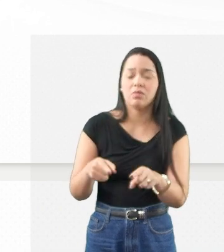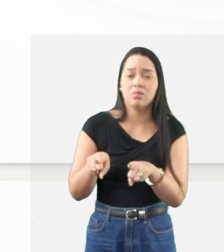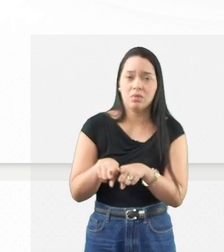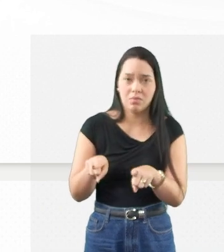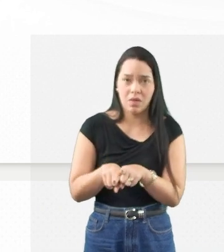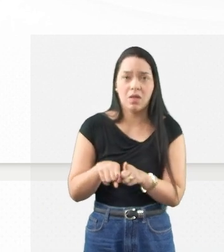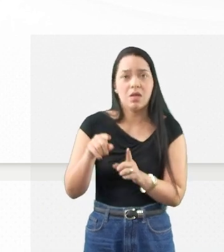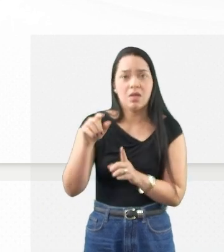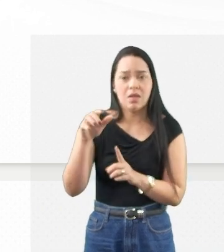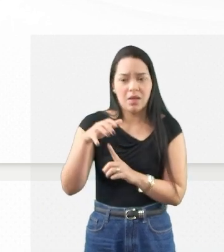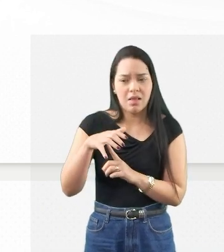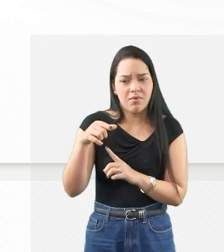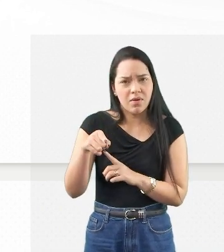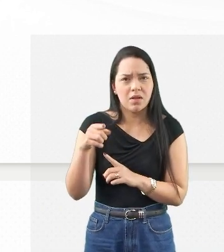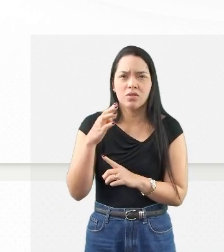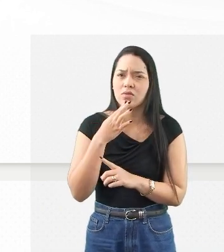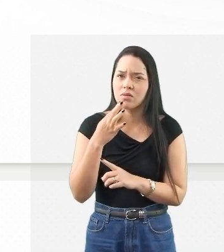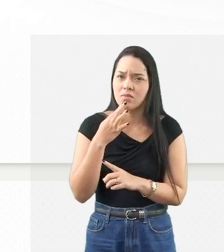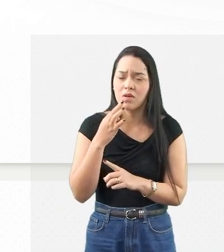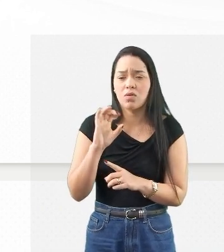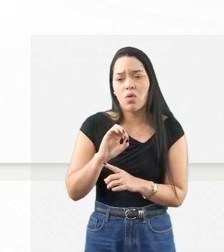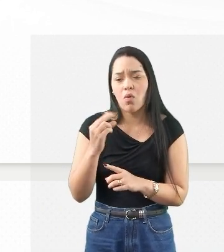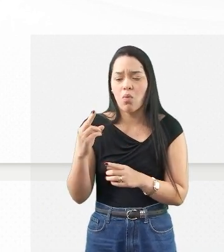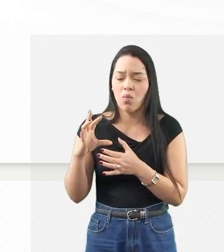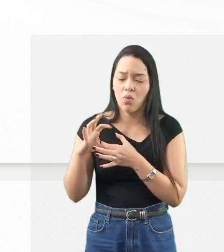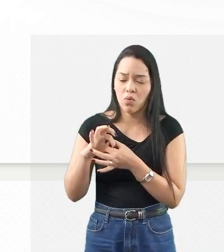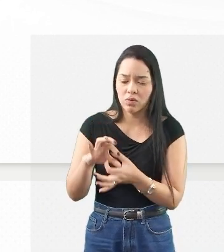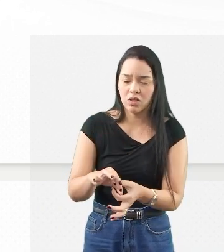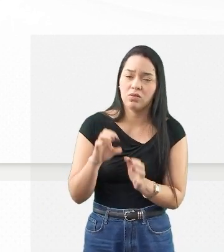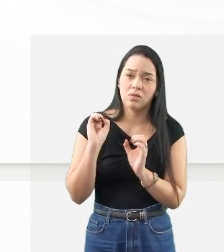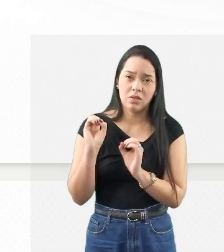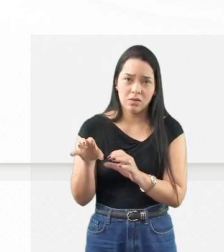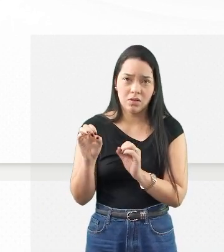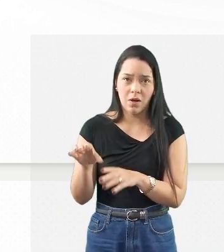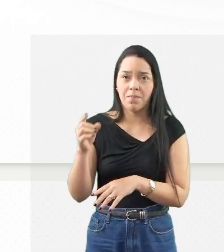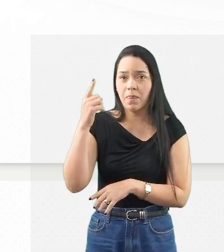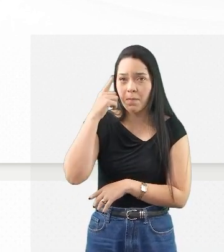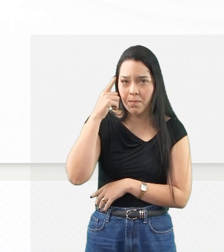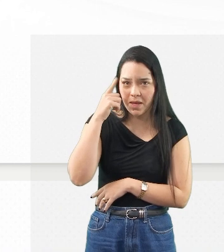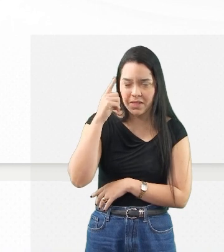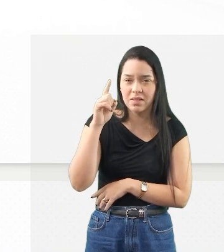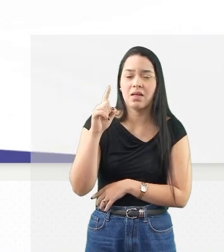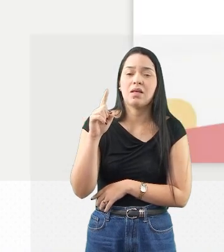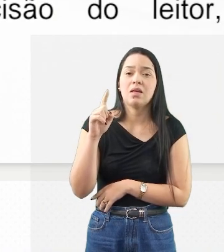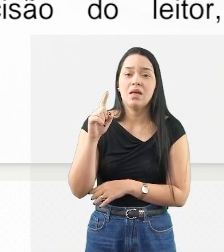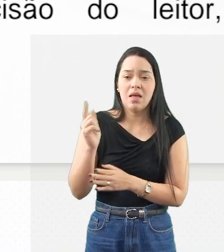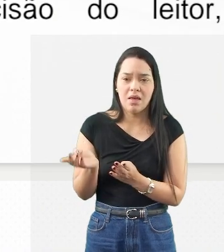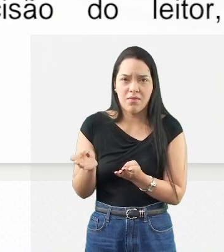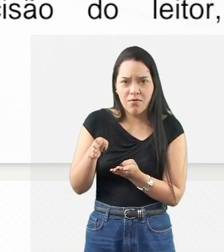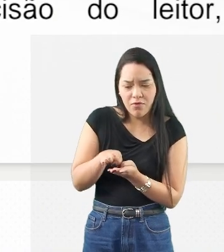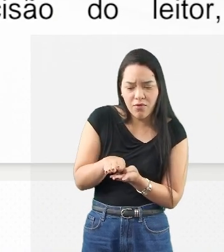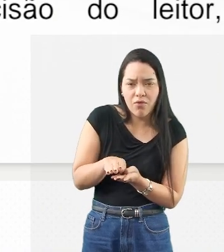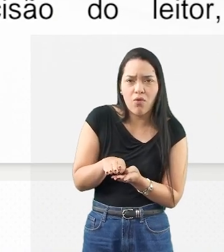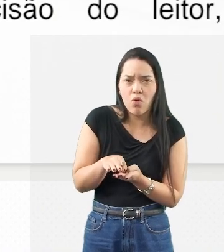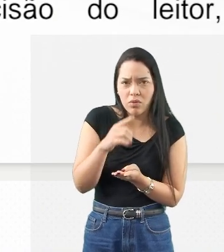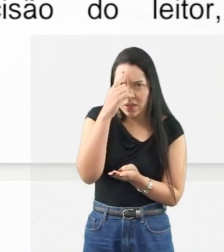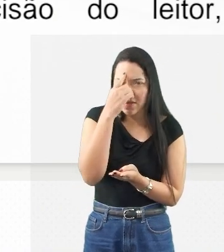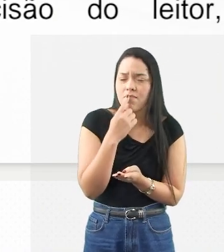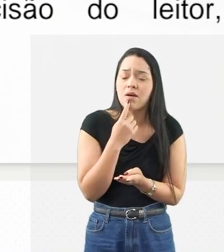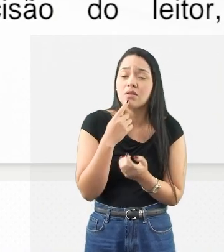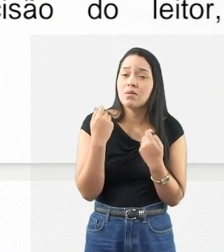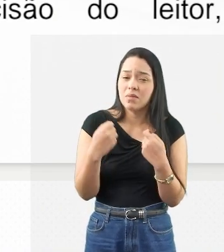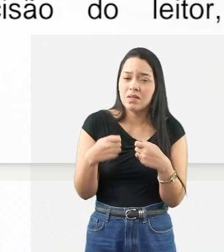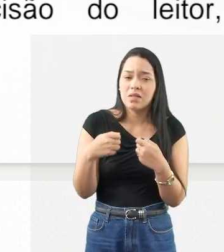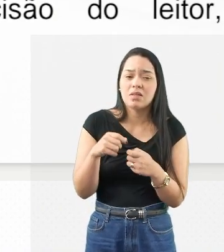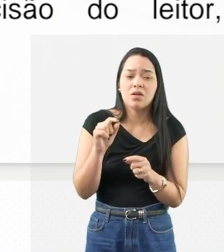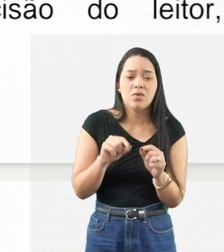determinada feira ou contexto educacional. Então, quando a gente pensa em folder, só retomando, a gente precisa pensar nessa ideia. O